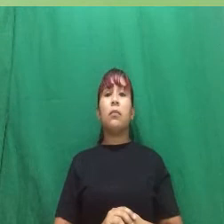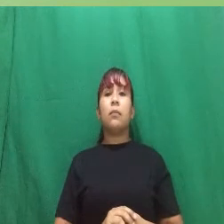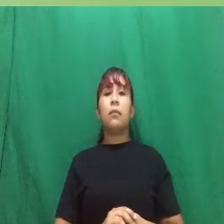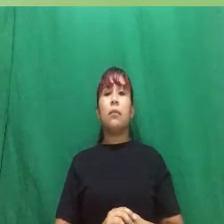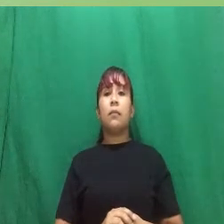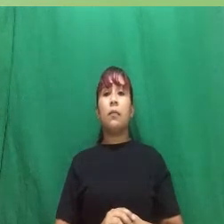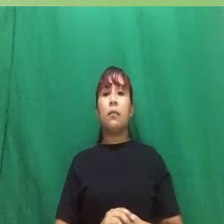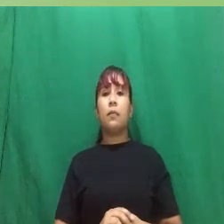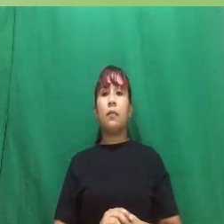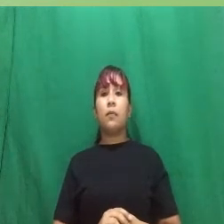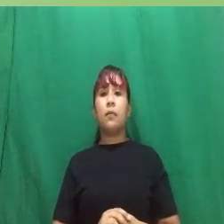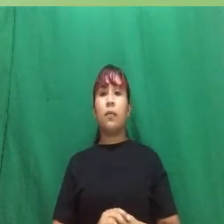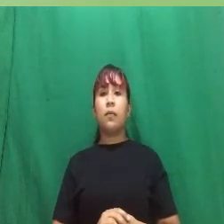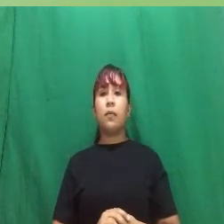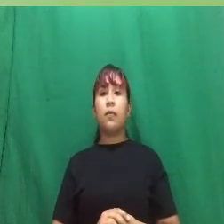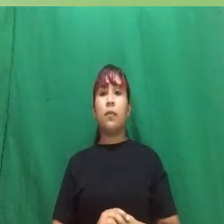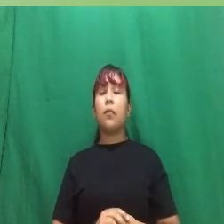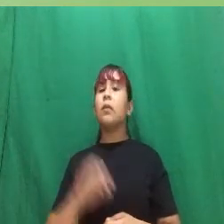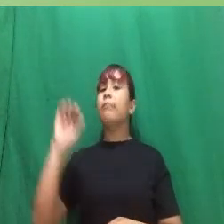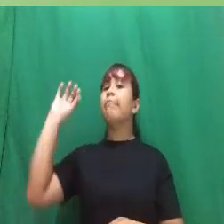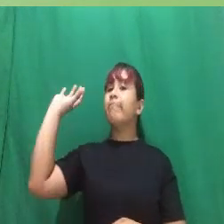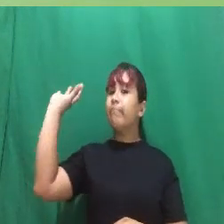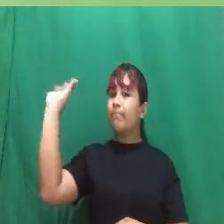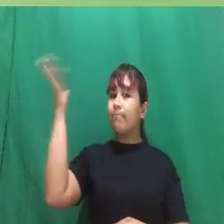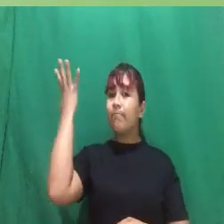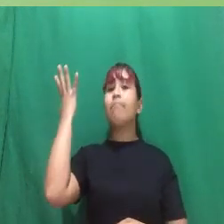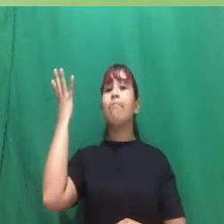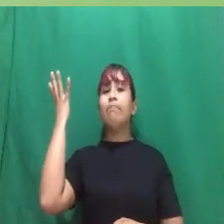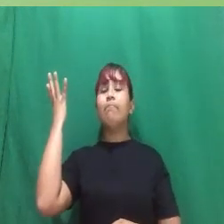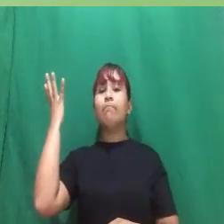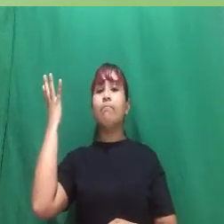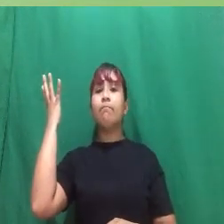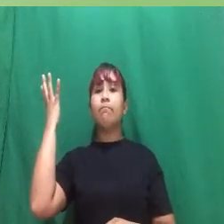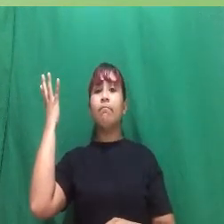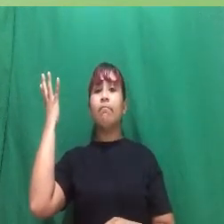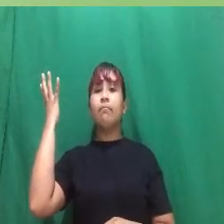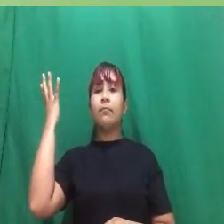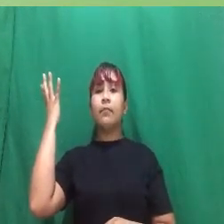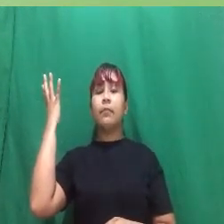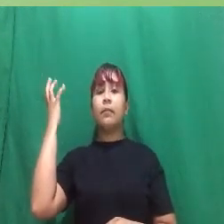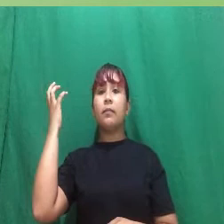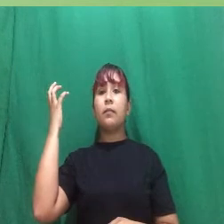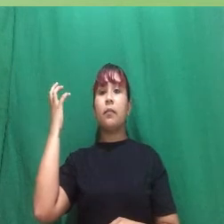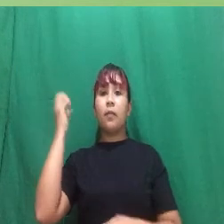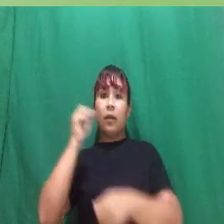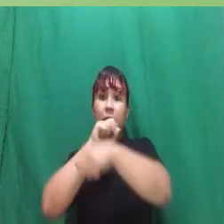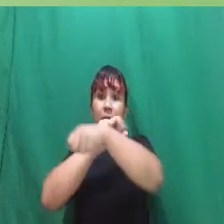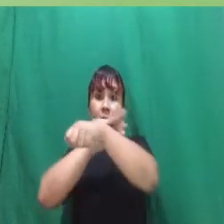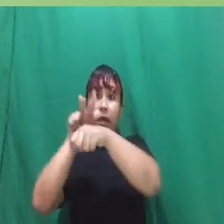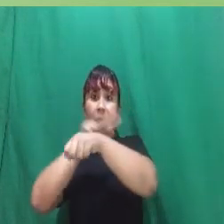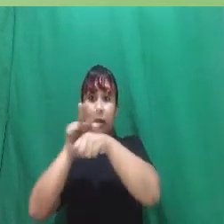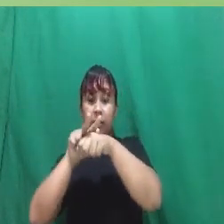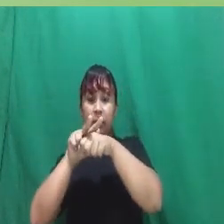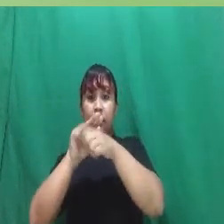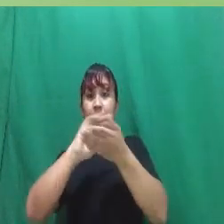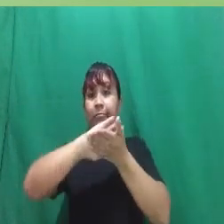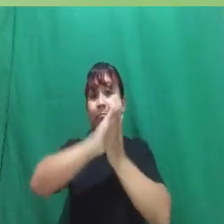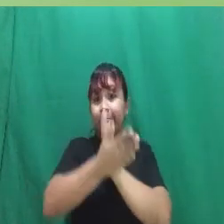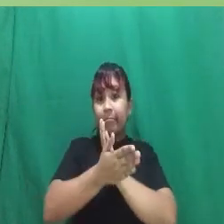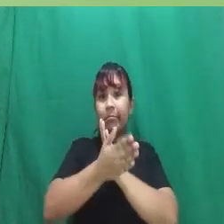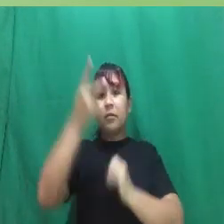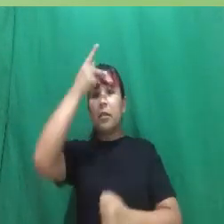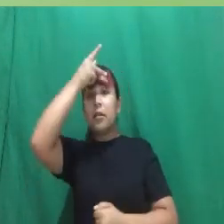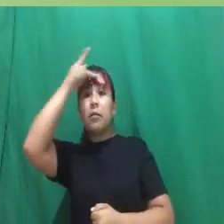Já dizia Nelson Mandela: ninguém nasce odiando o outro, eles ensinam